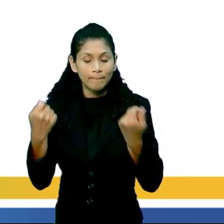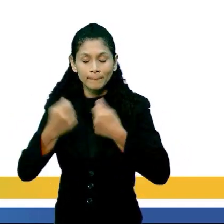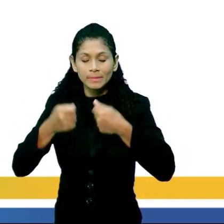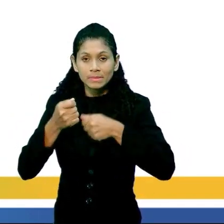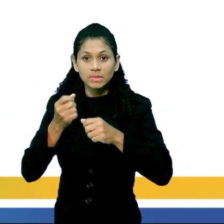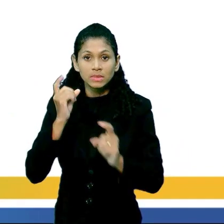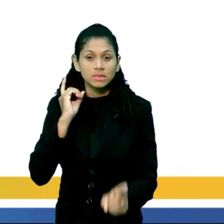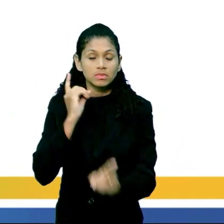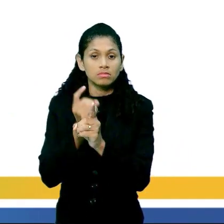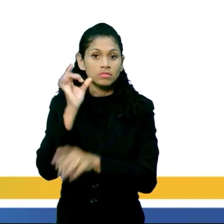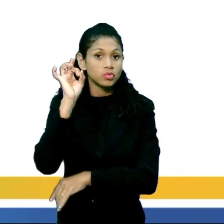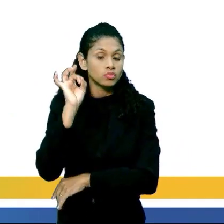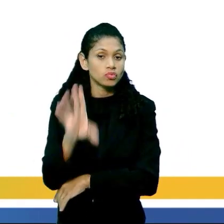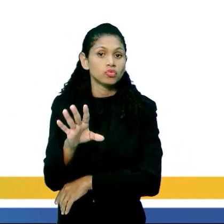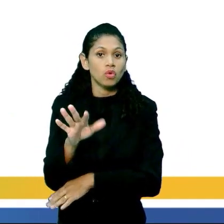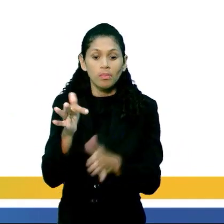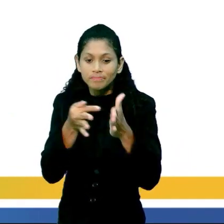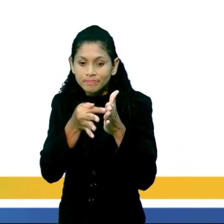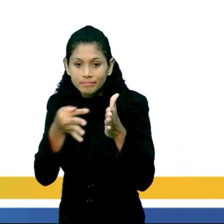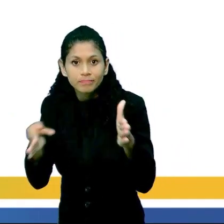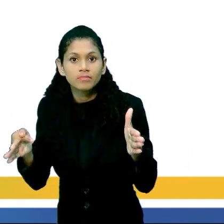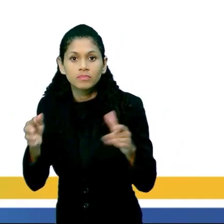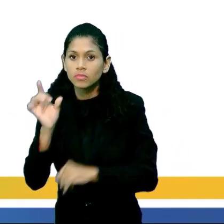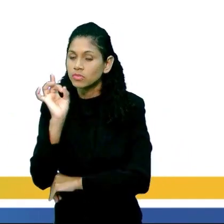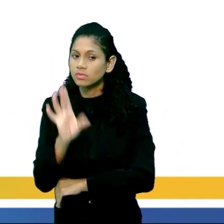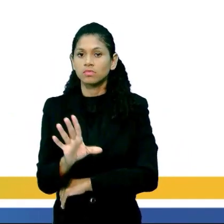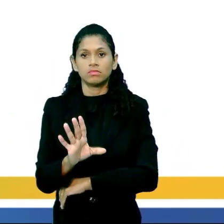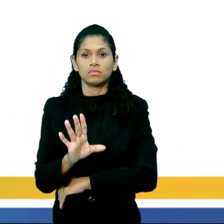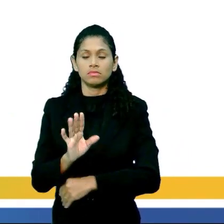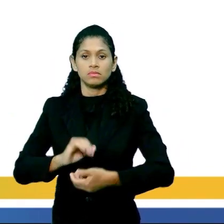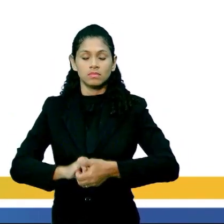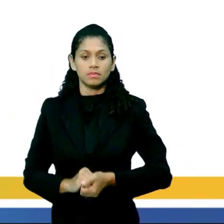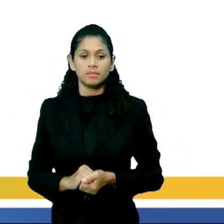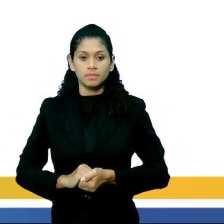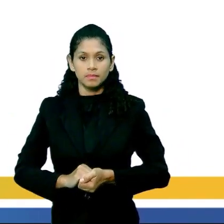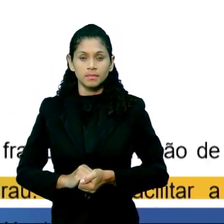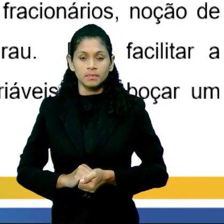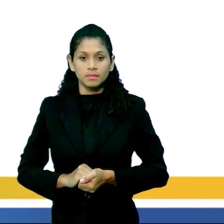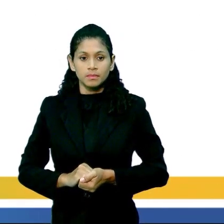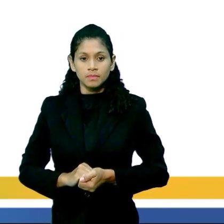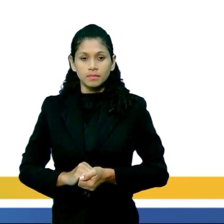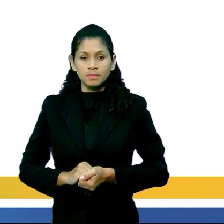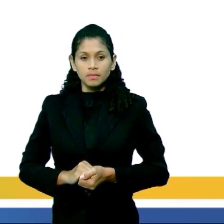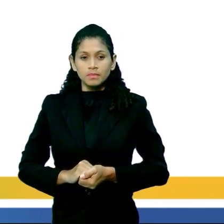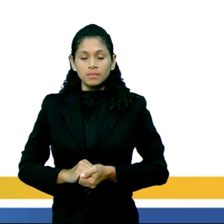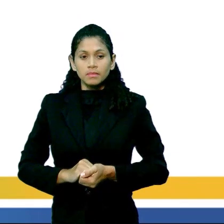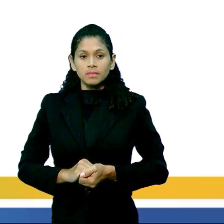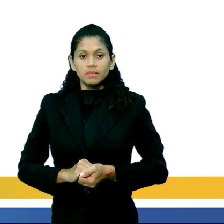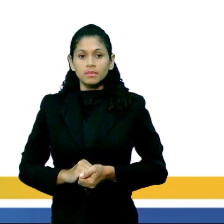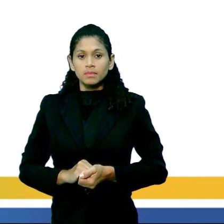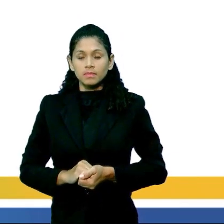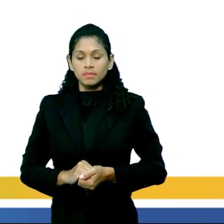Porém, ali a gente pode olhar e pode imaginar. Tudo bem? Então, vejamos aí.